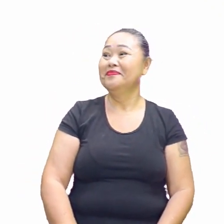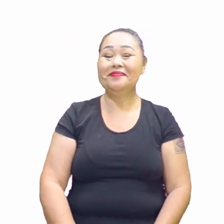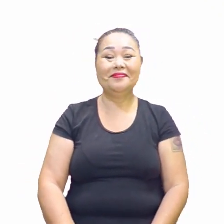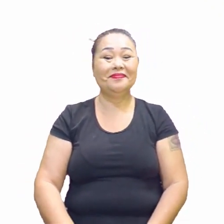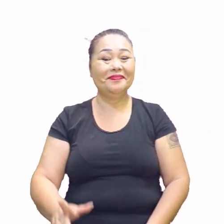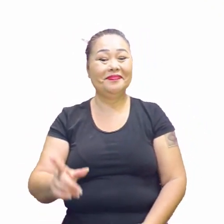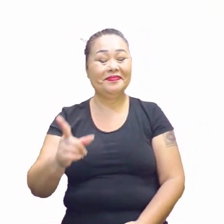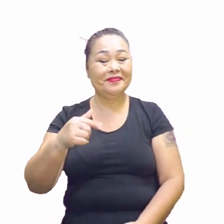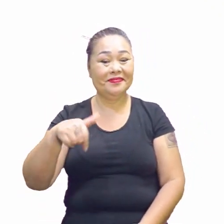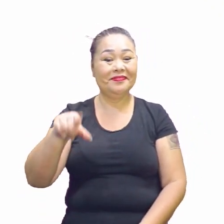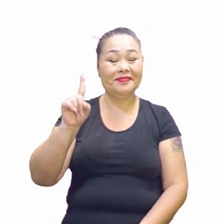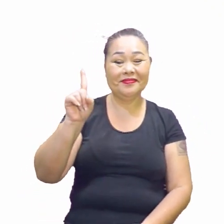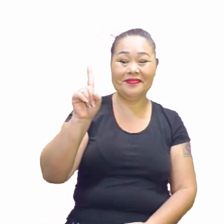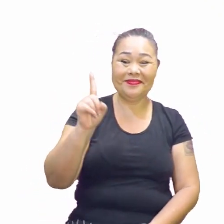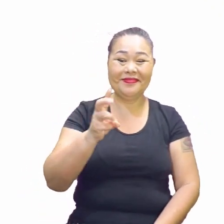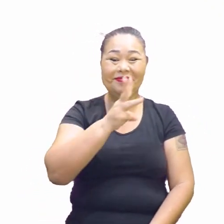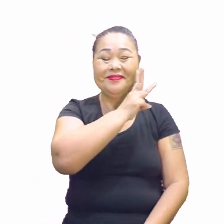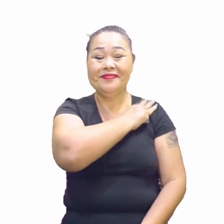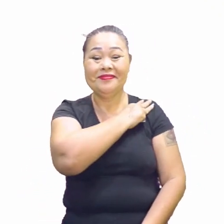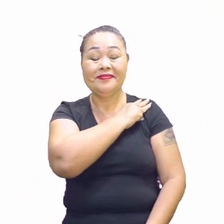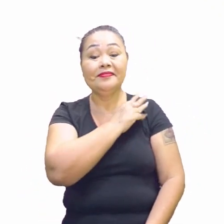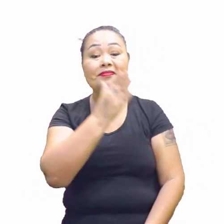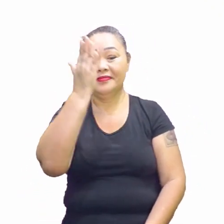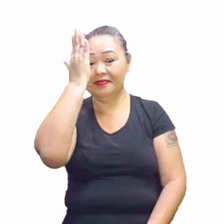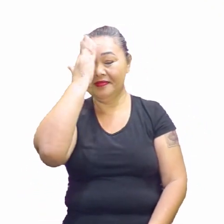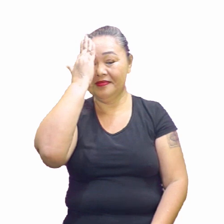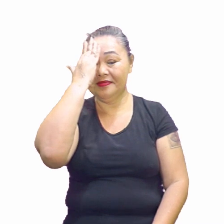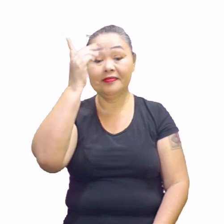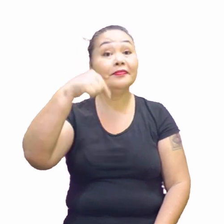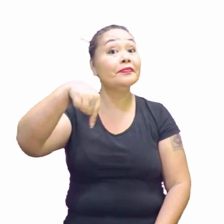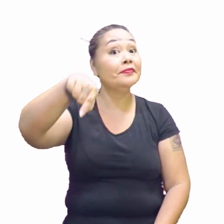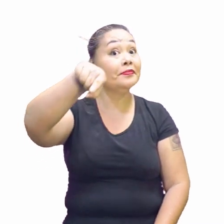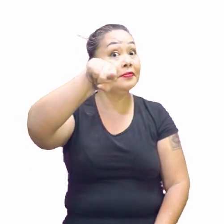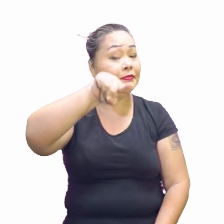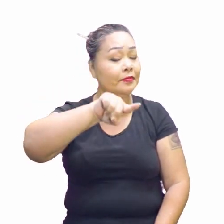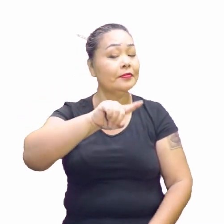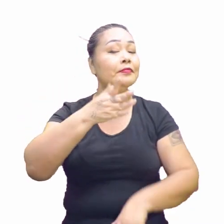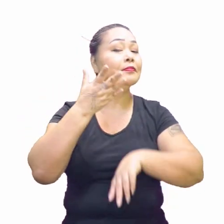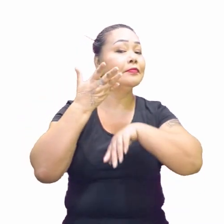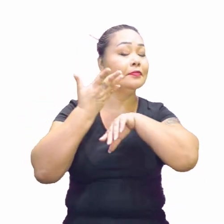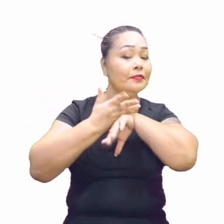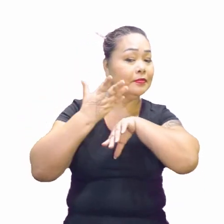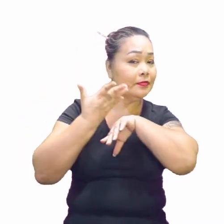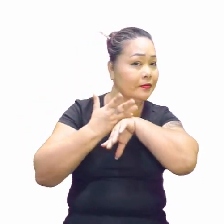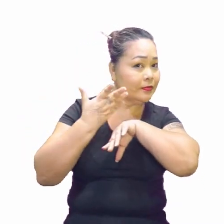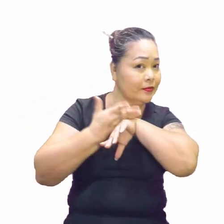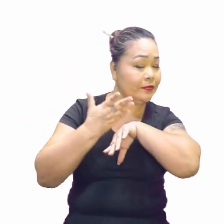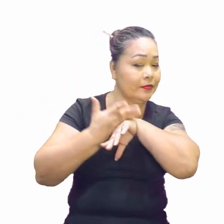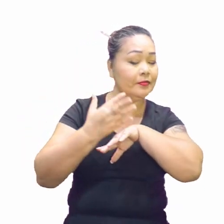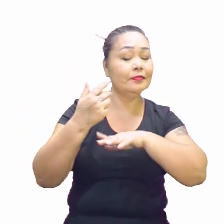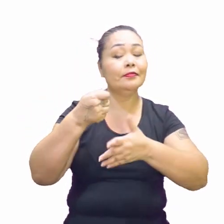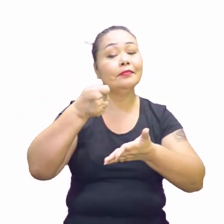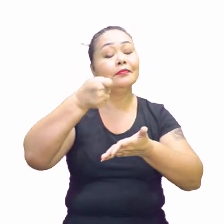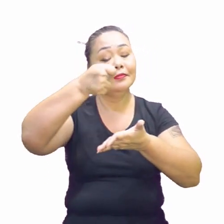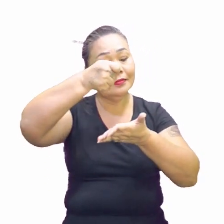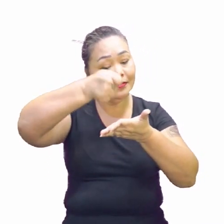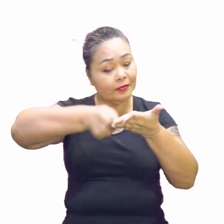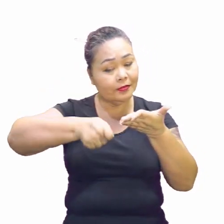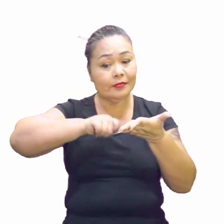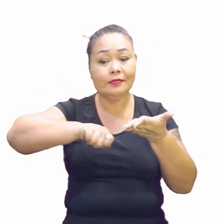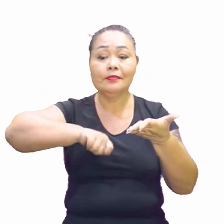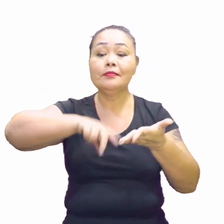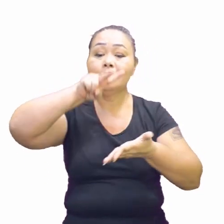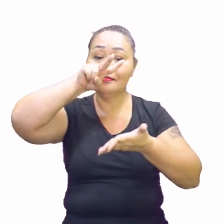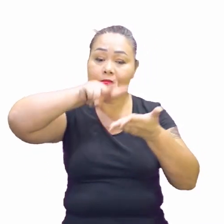hein, terceirão? É aquele momento de saber se os senhores estão praticando as redações,